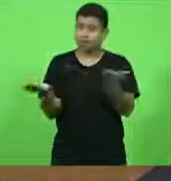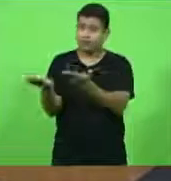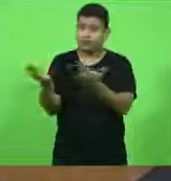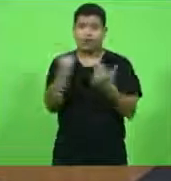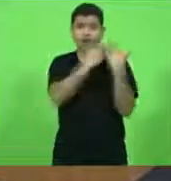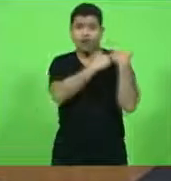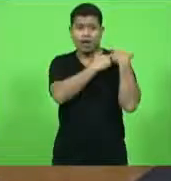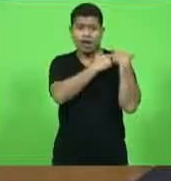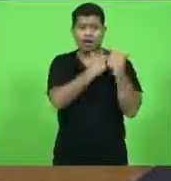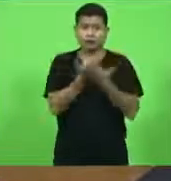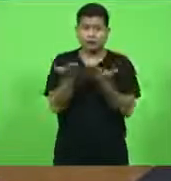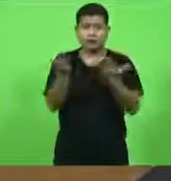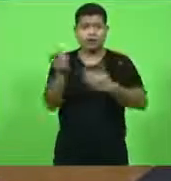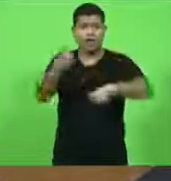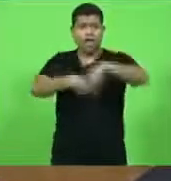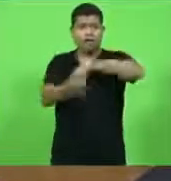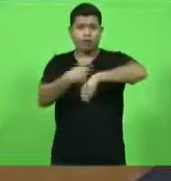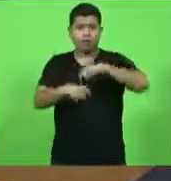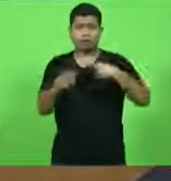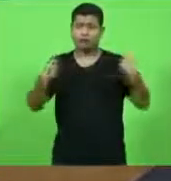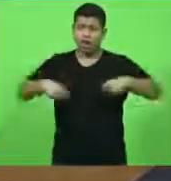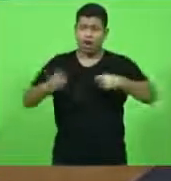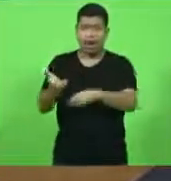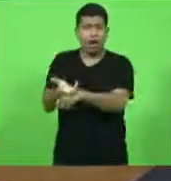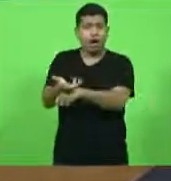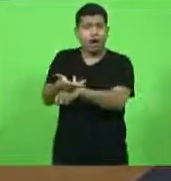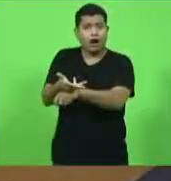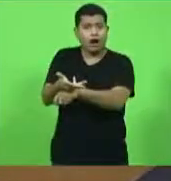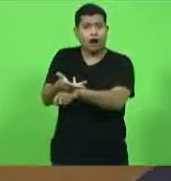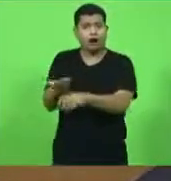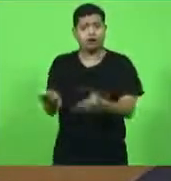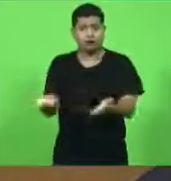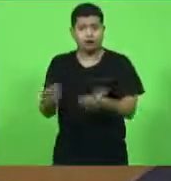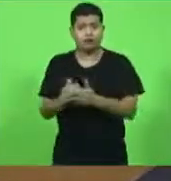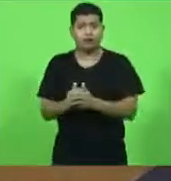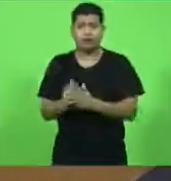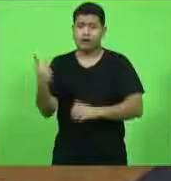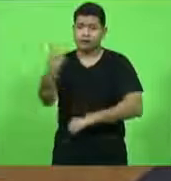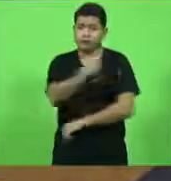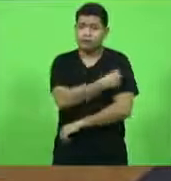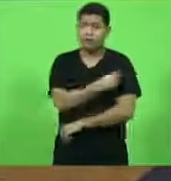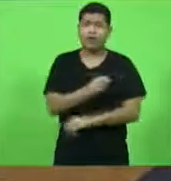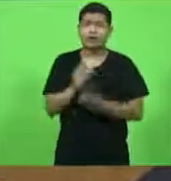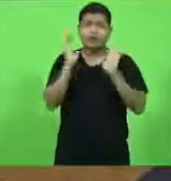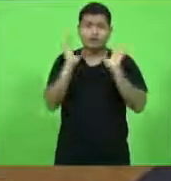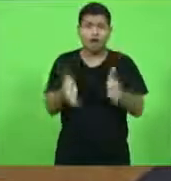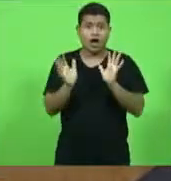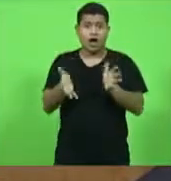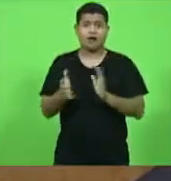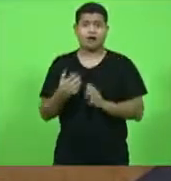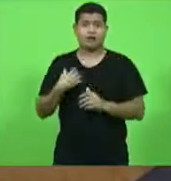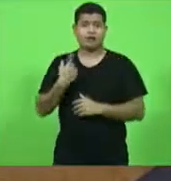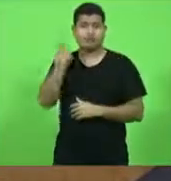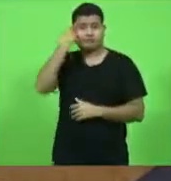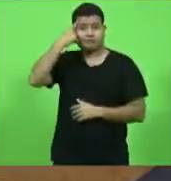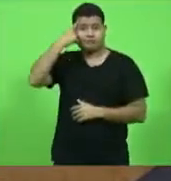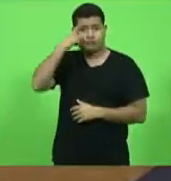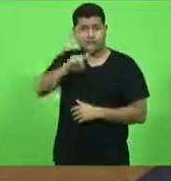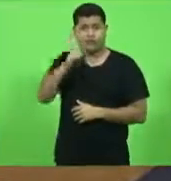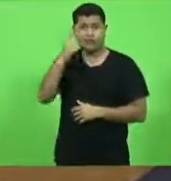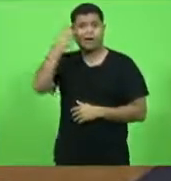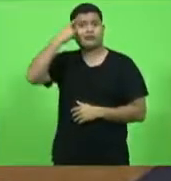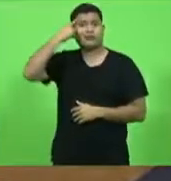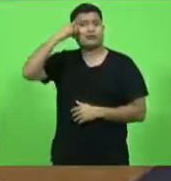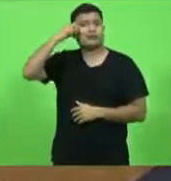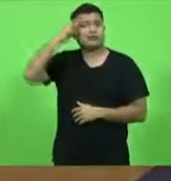e administradores, agilidade na aplicação. Essas vacinas eram para ter sido aplicadas em 3 dias.